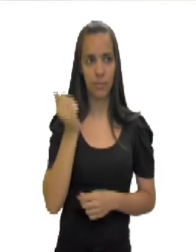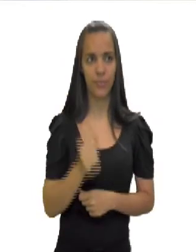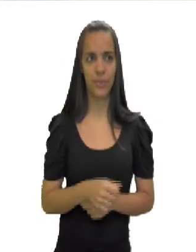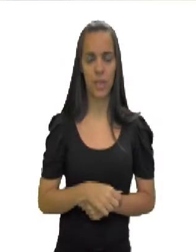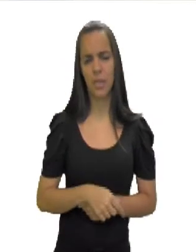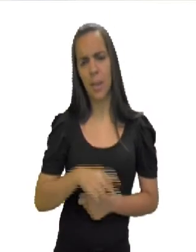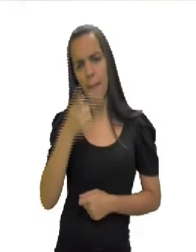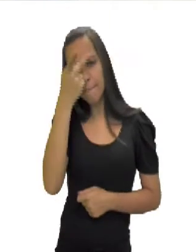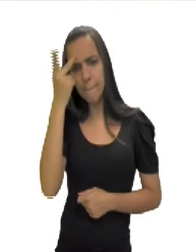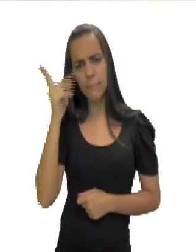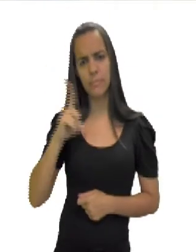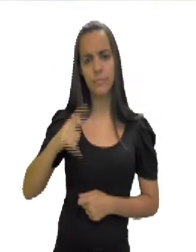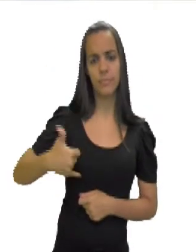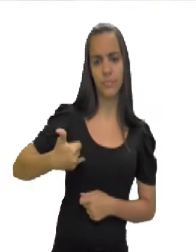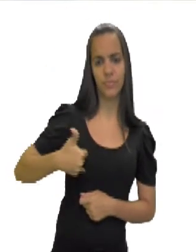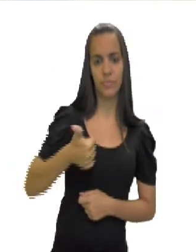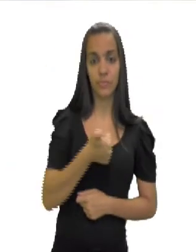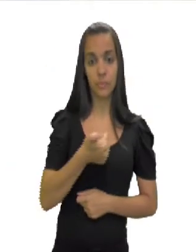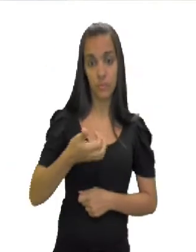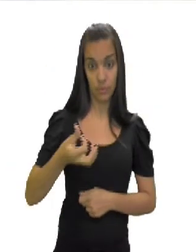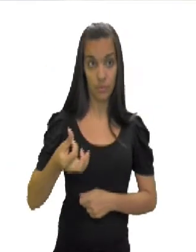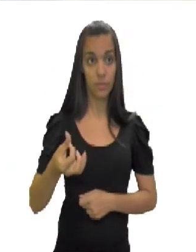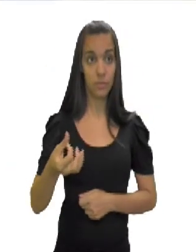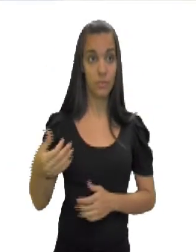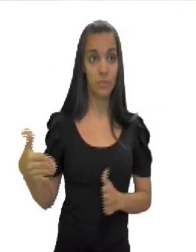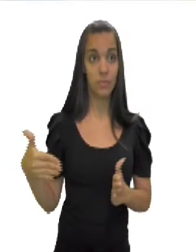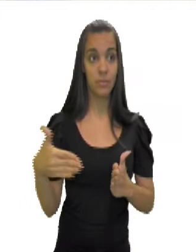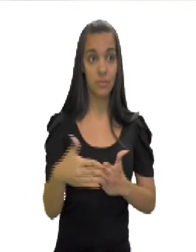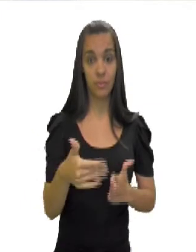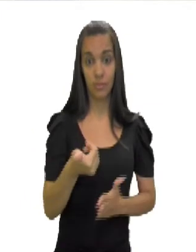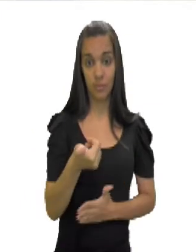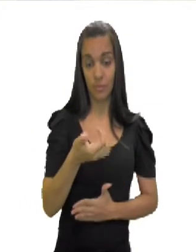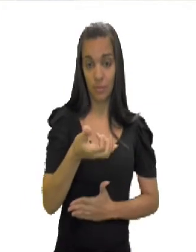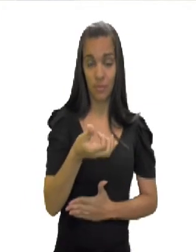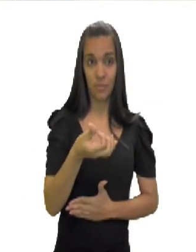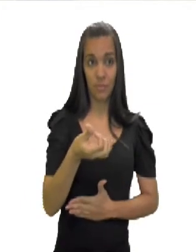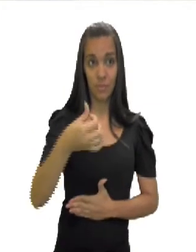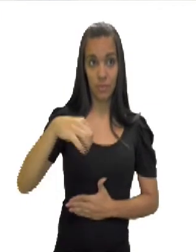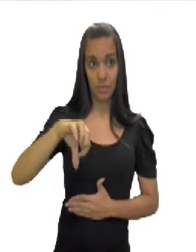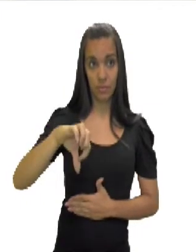Pessoas com idade entre 16 e 69 anos.